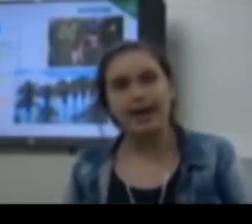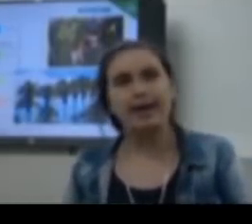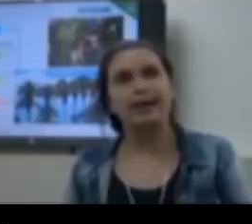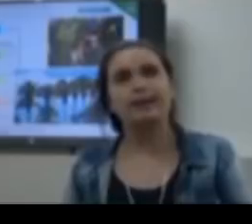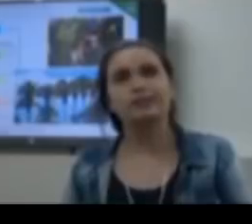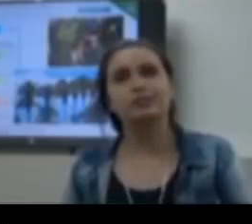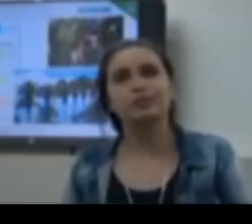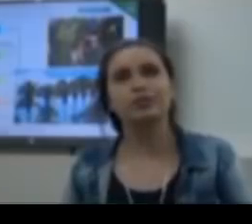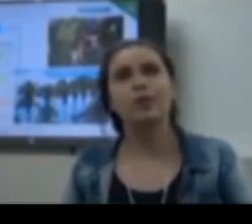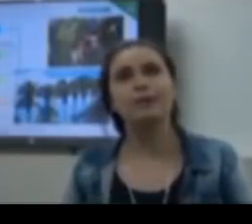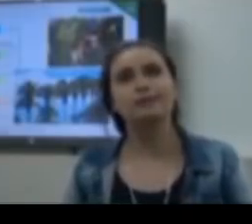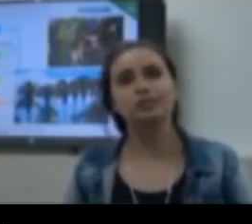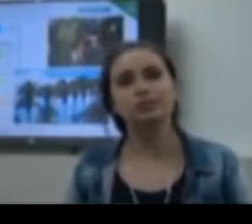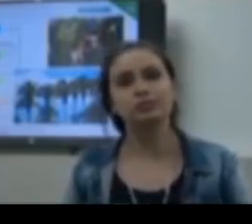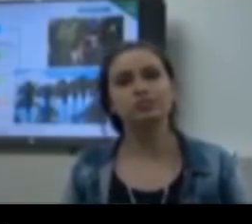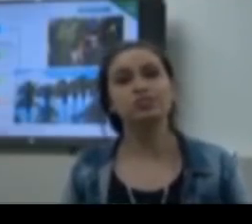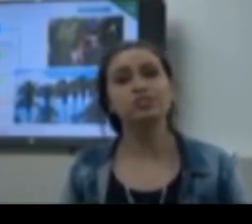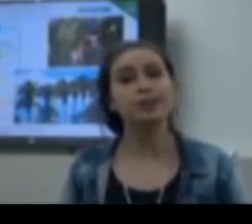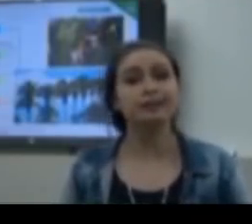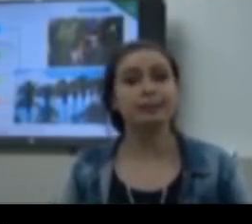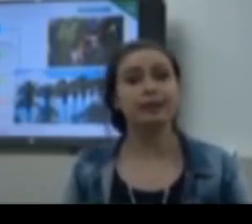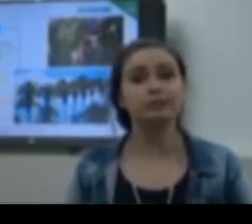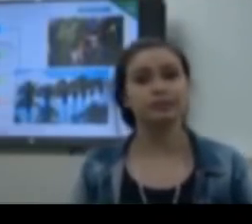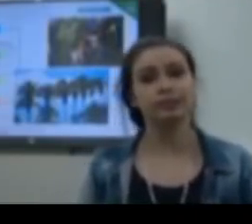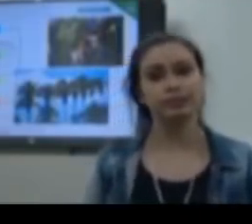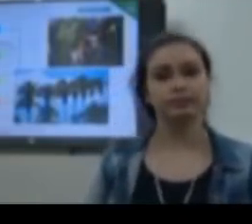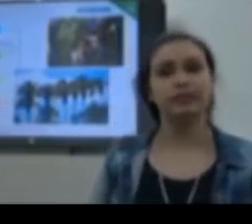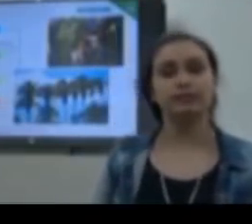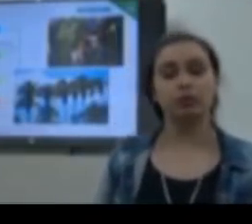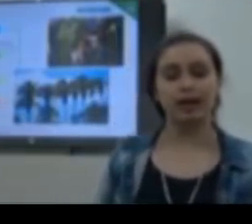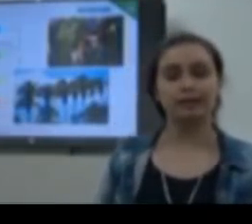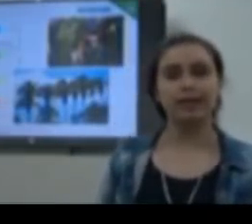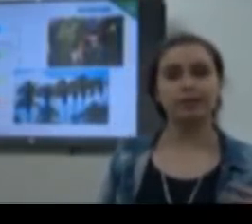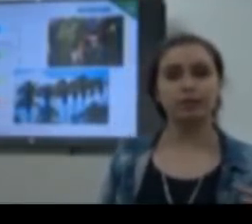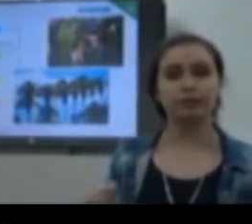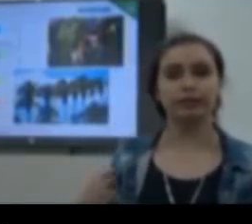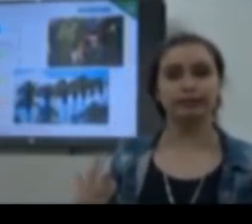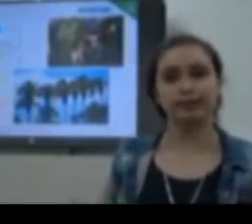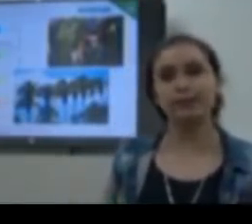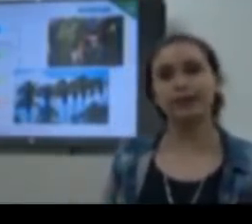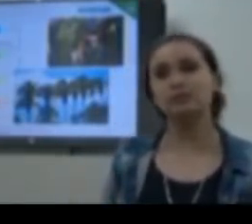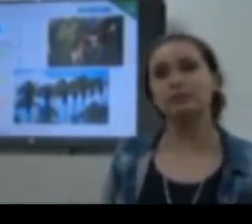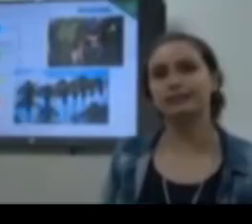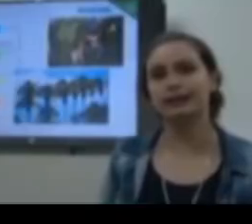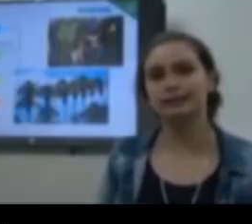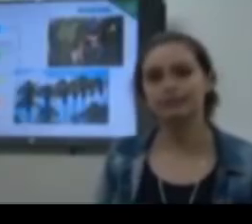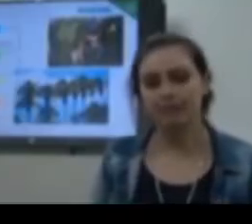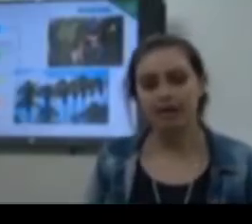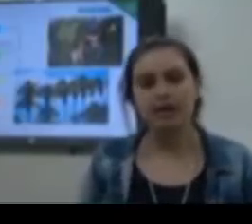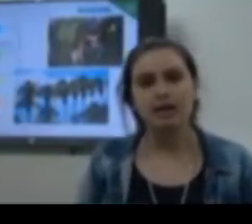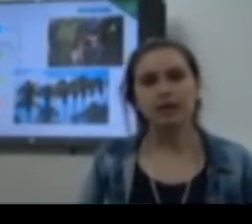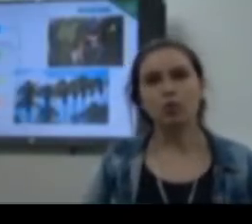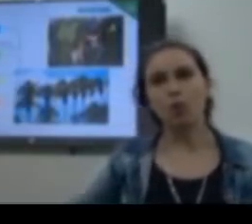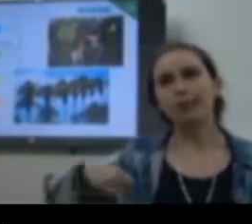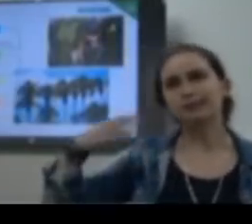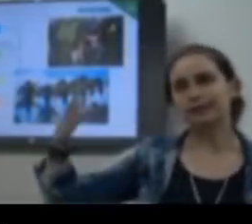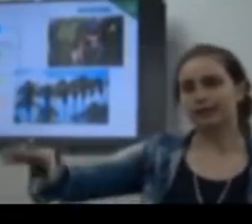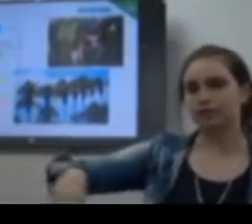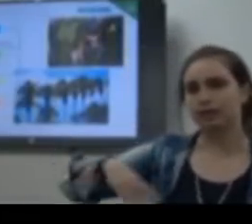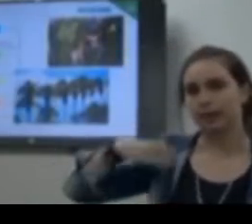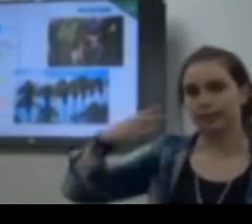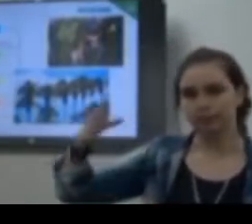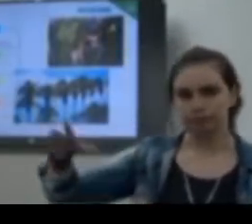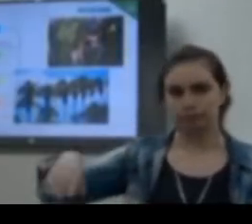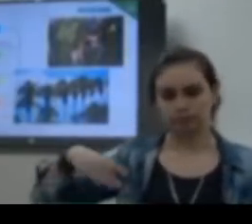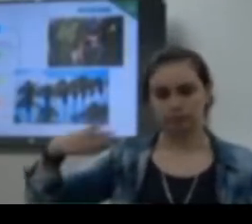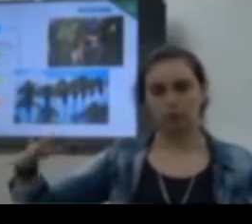isso? Ela surgiu a partir do desmatamento anterior. Então, essa região foi intensamente desmatada e com o